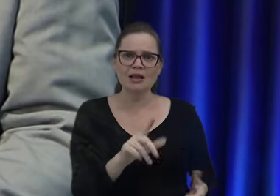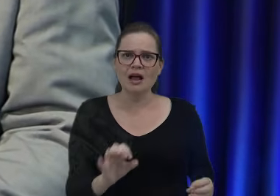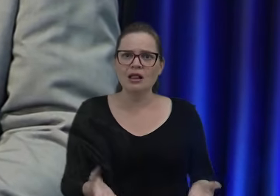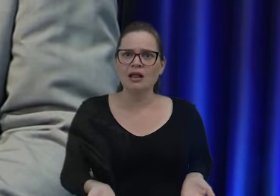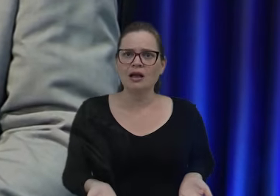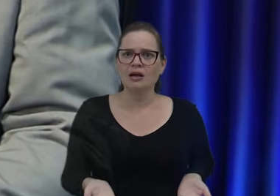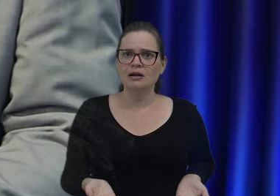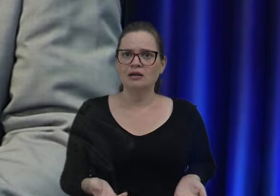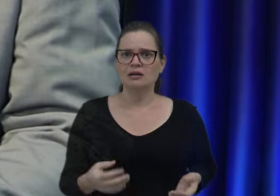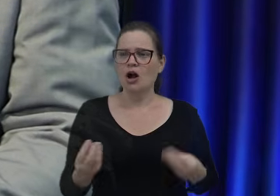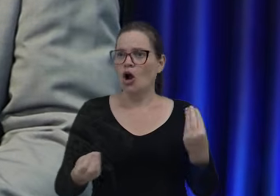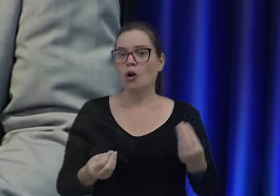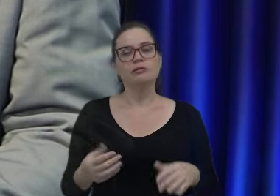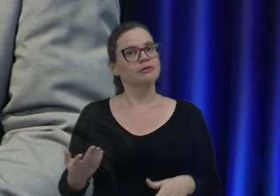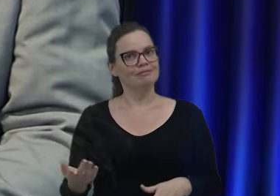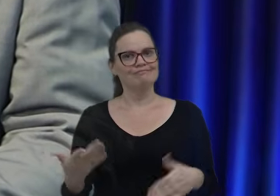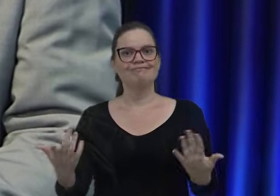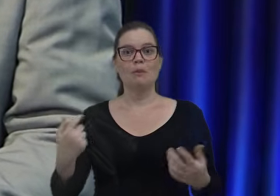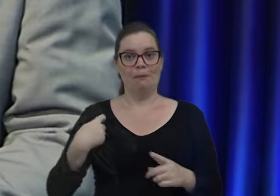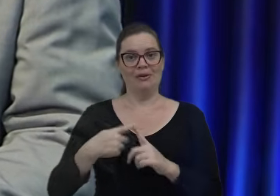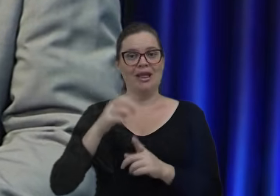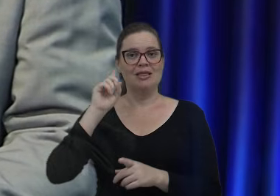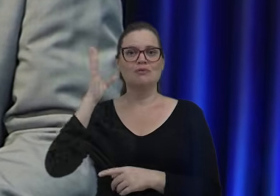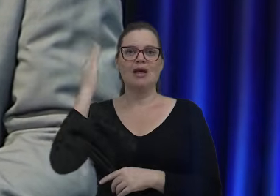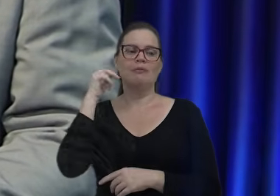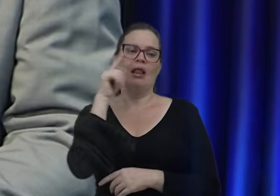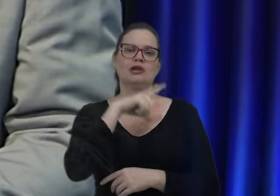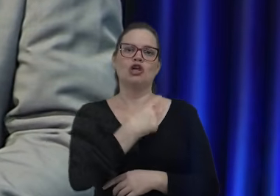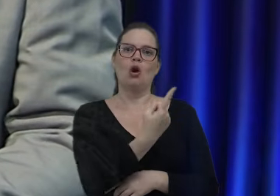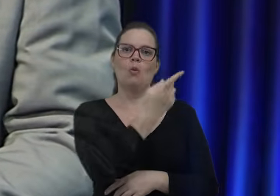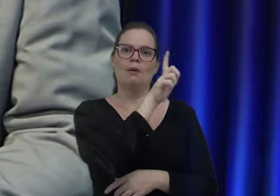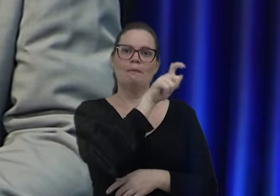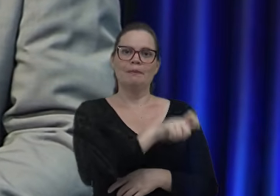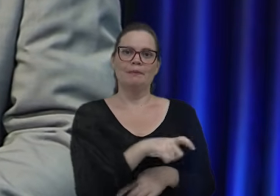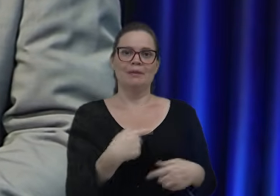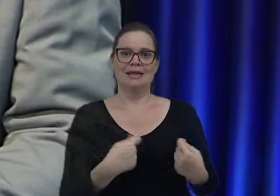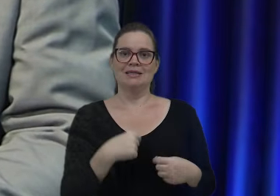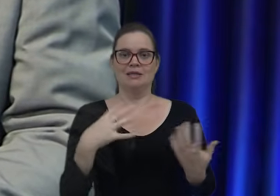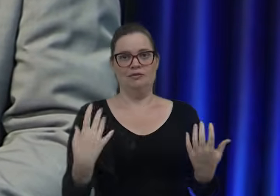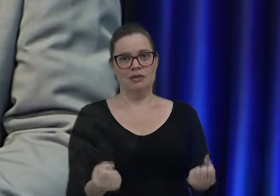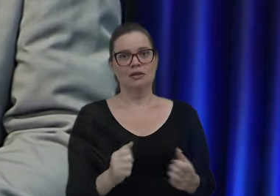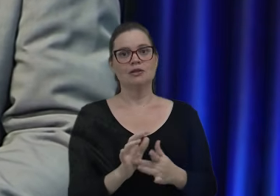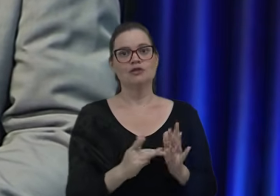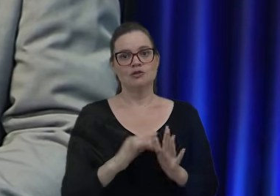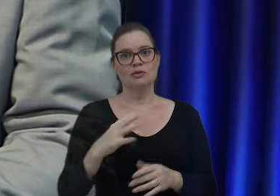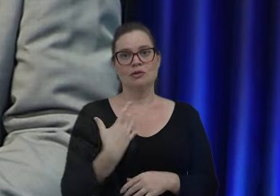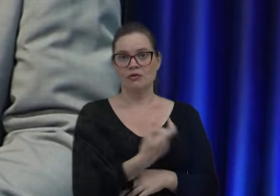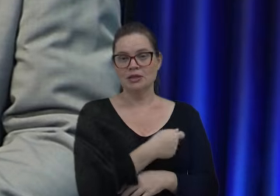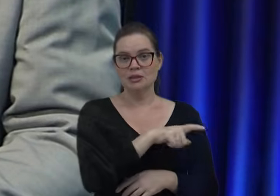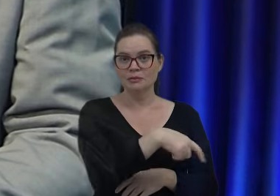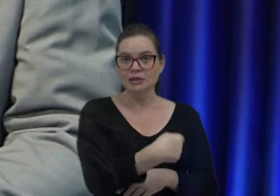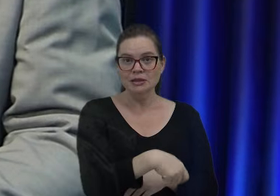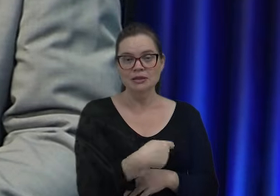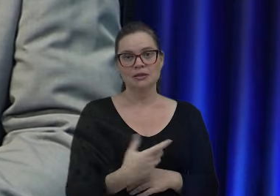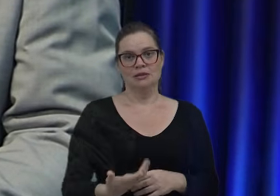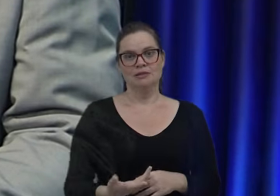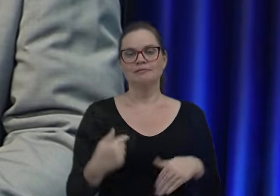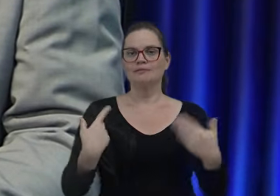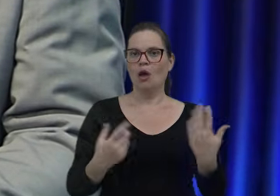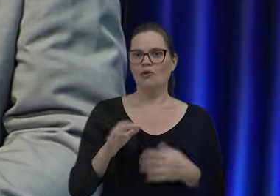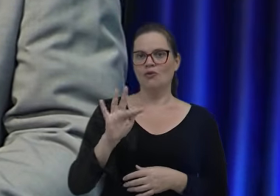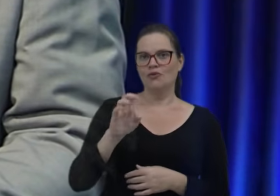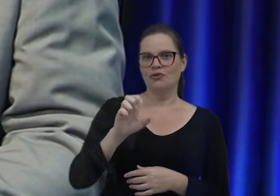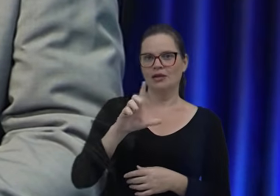Não, é porque tinha uma alma lá que precisava ser alcançada. Então Filipe estava muito afinado exatamente